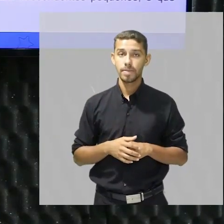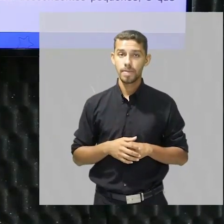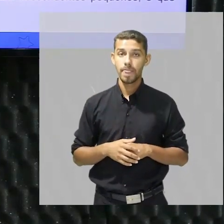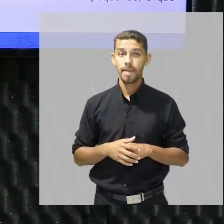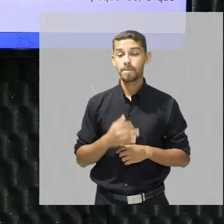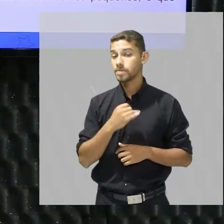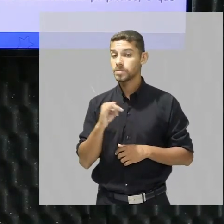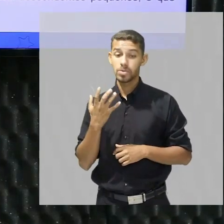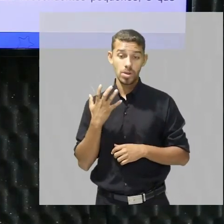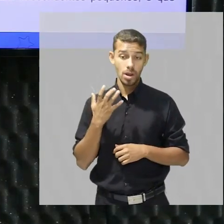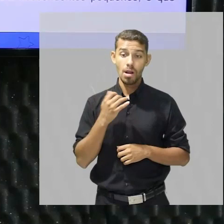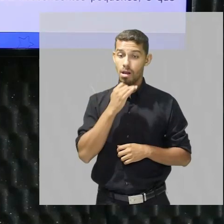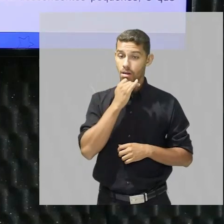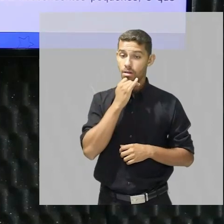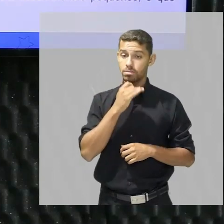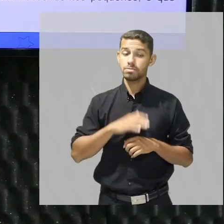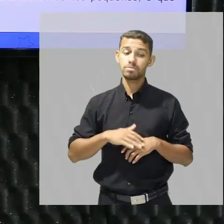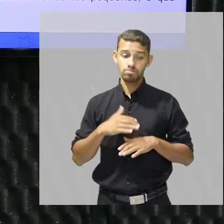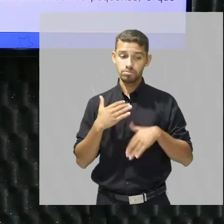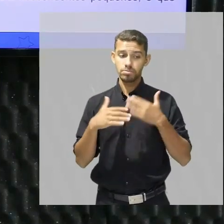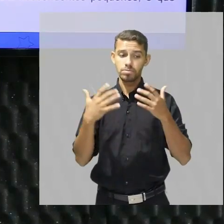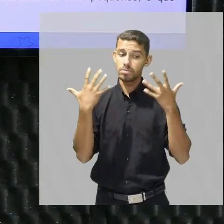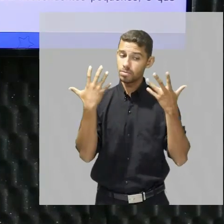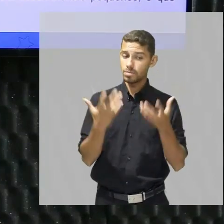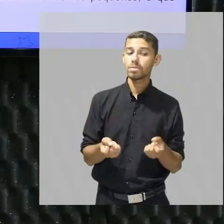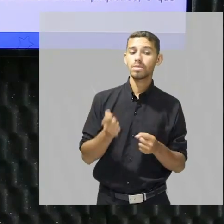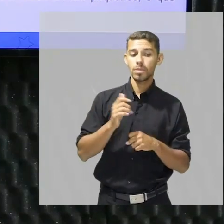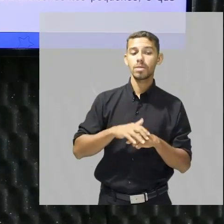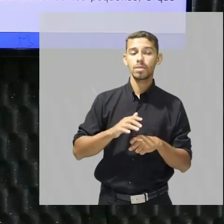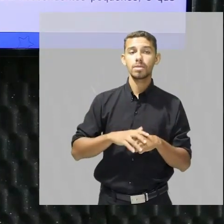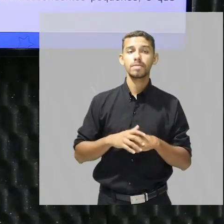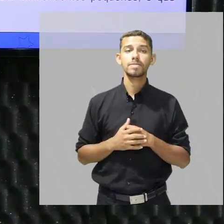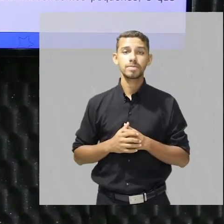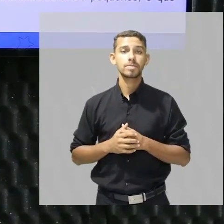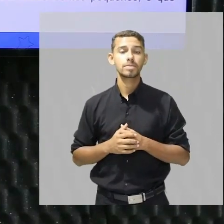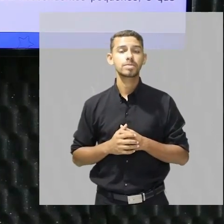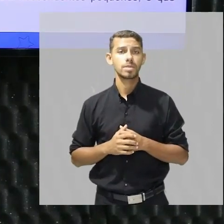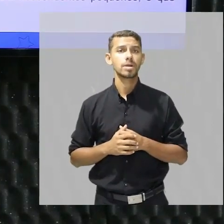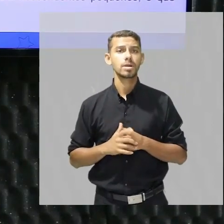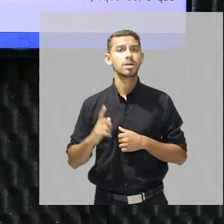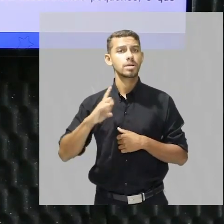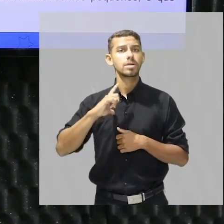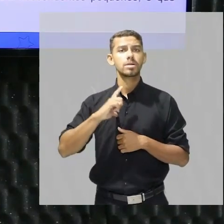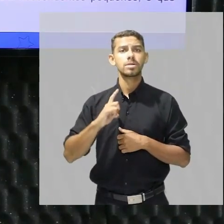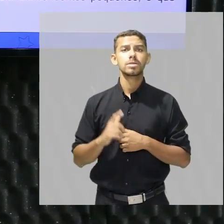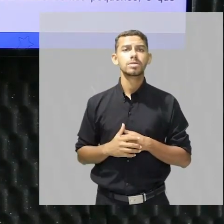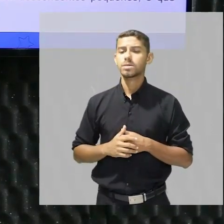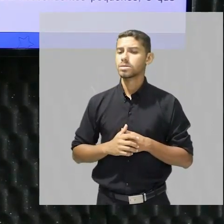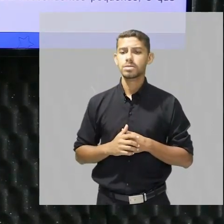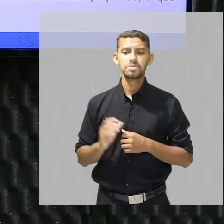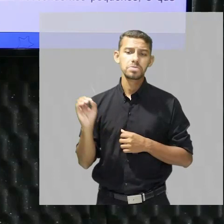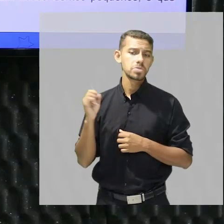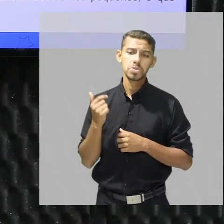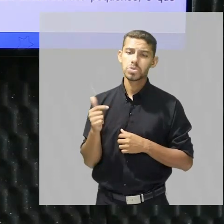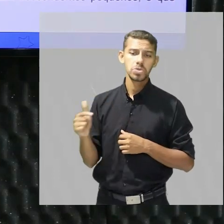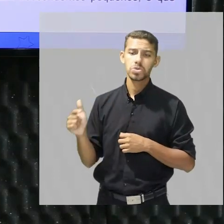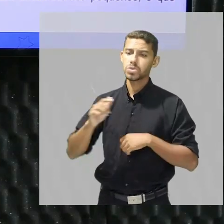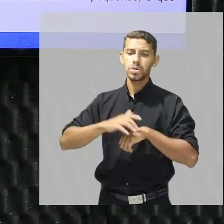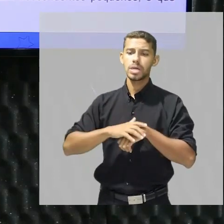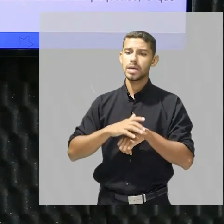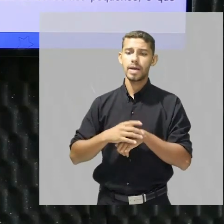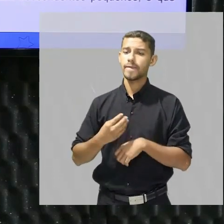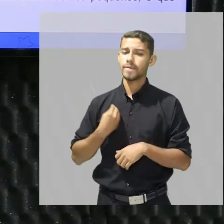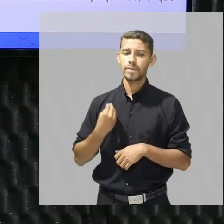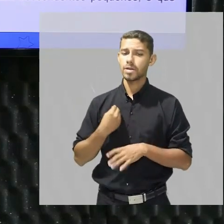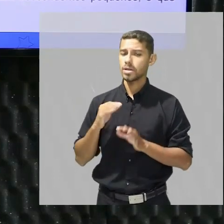se eu quero, por exemplo, promover a recuperação de uma área desmatada, eu tenho que ter espécies que não têm um ciclo de vida